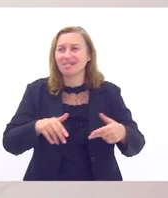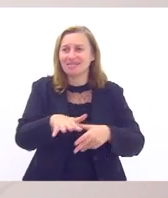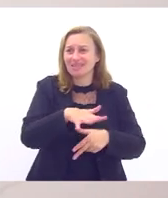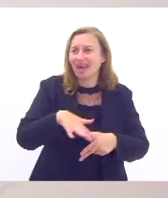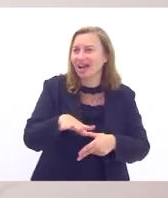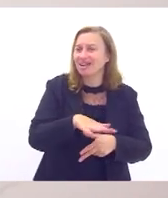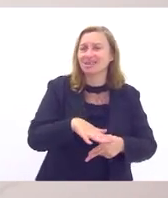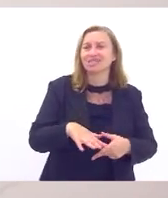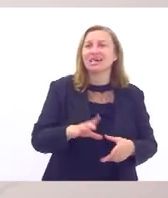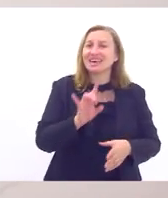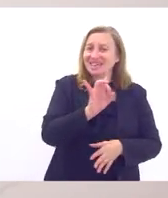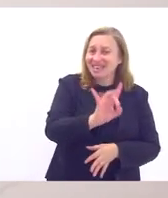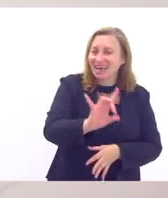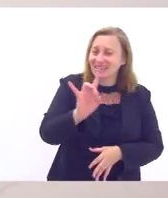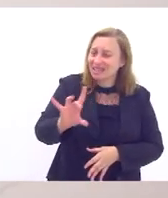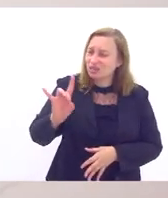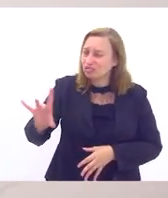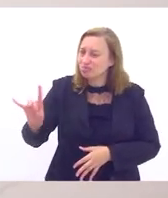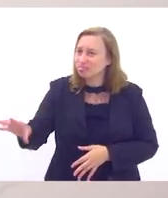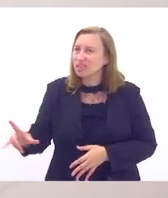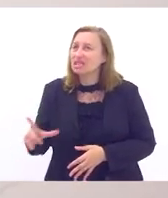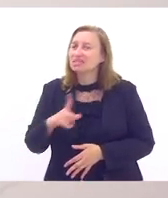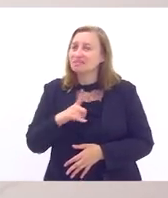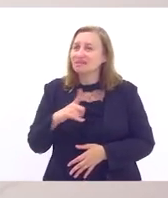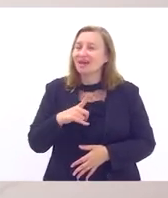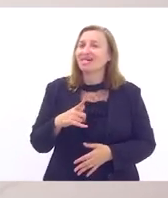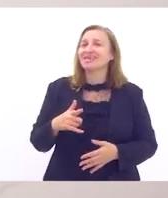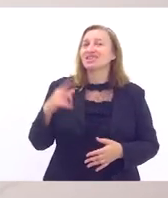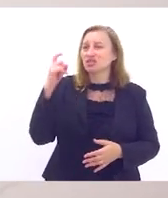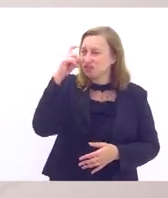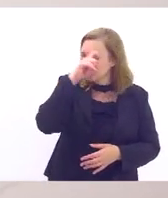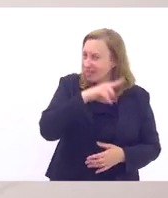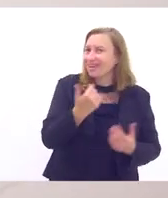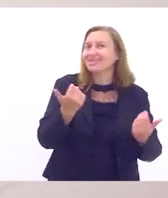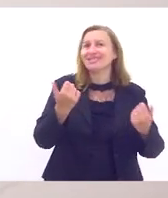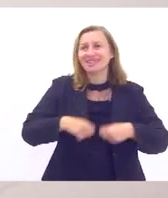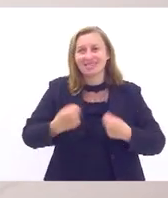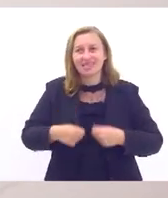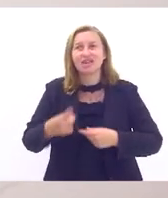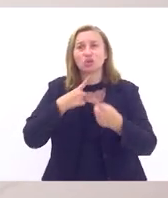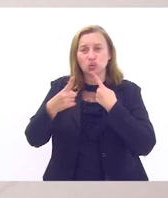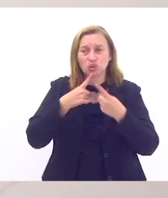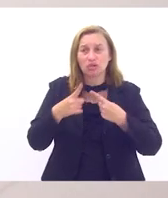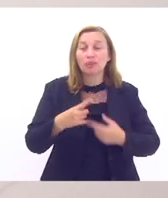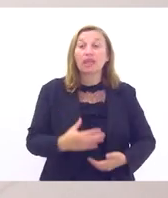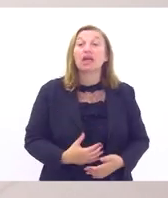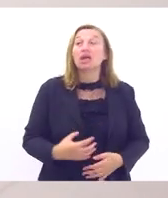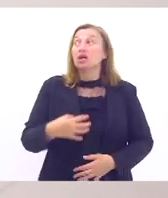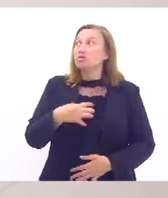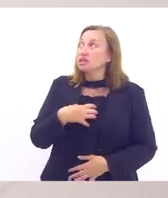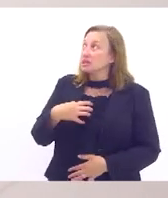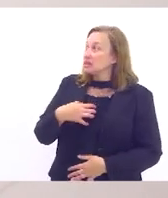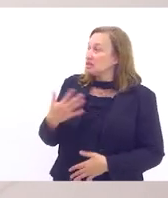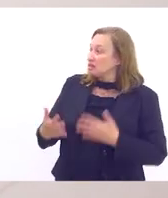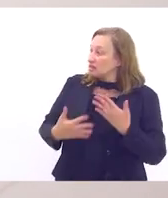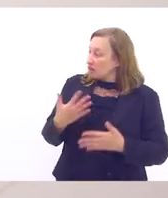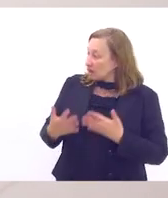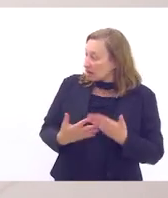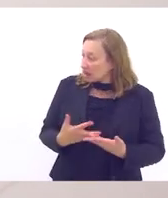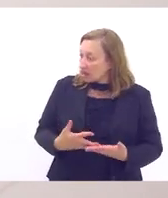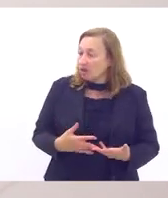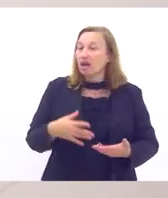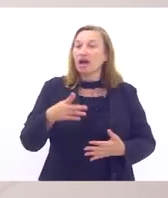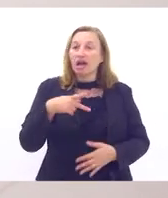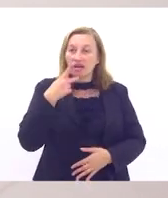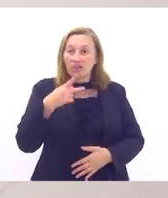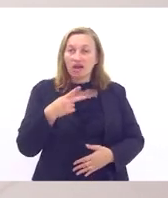são vários cenários, e cada um desses tem essa complexidade, essa necessidade de debate. E aí eu me sinto um pouco contemplado à medida que a Marta